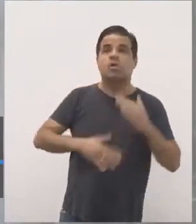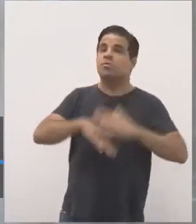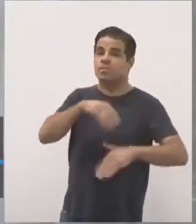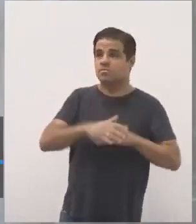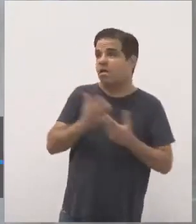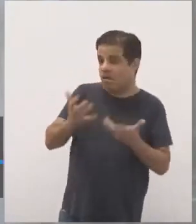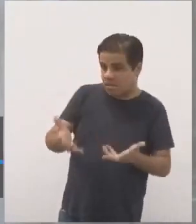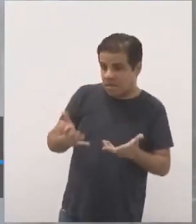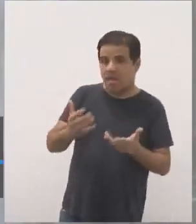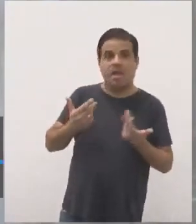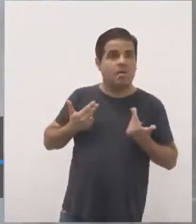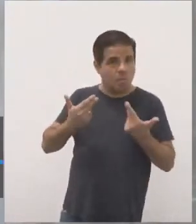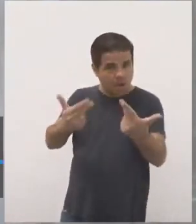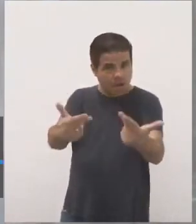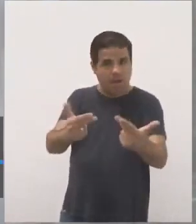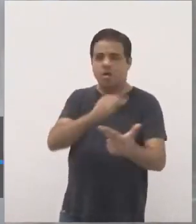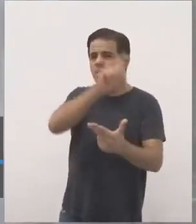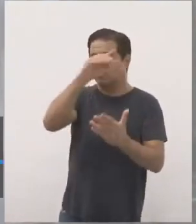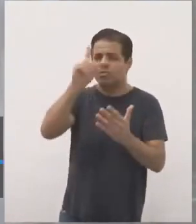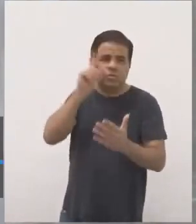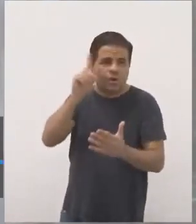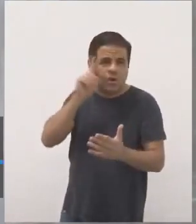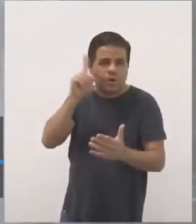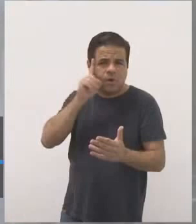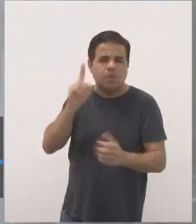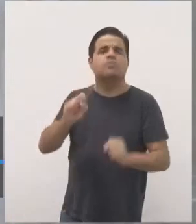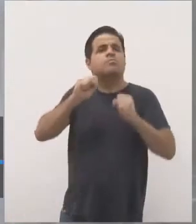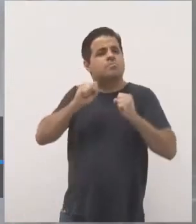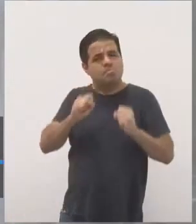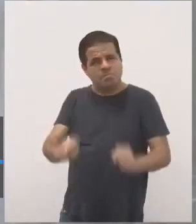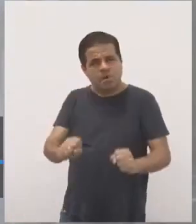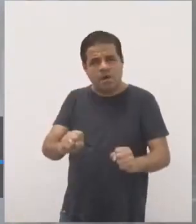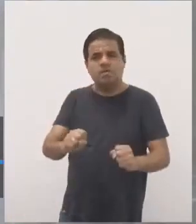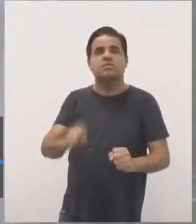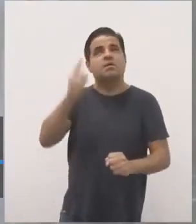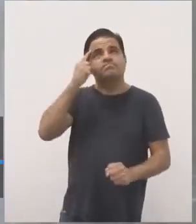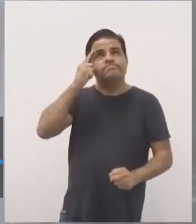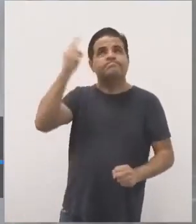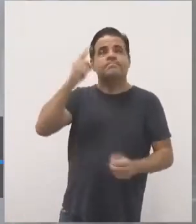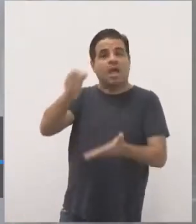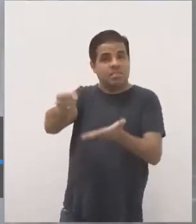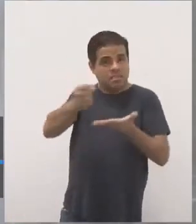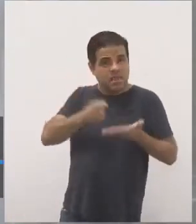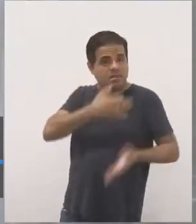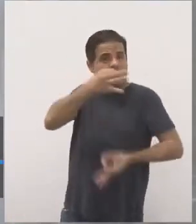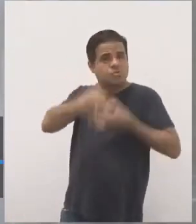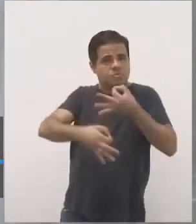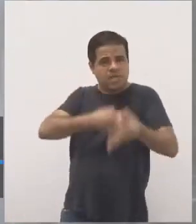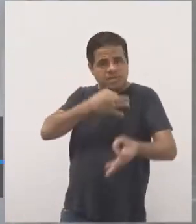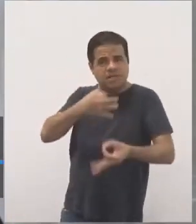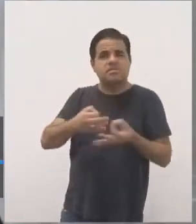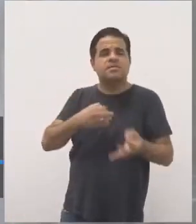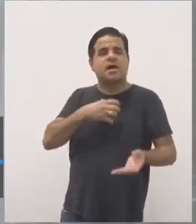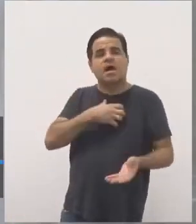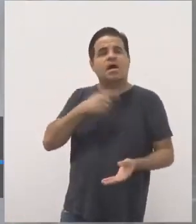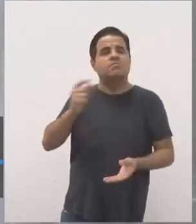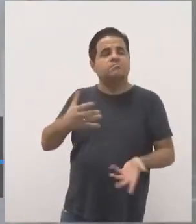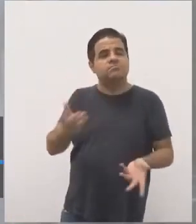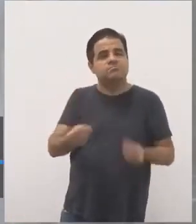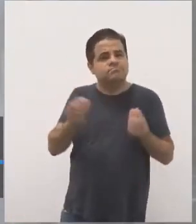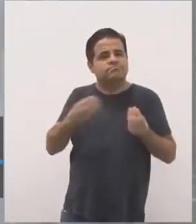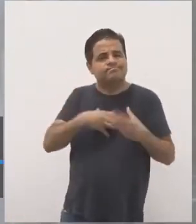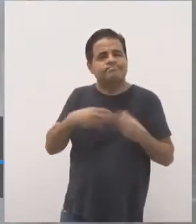quiser fazer a mesma ação em todos os dias, pode. A ideia foi trazer essas sugestões de uma forma